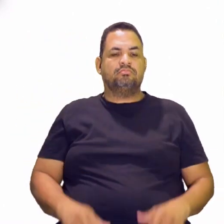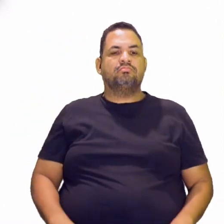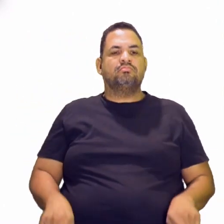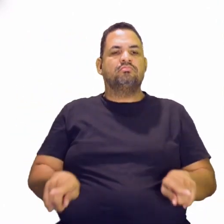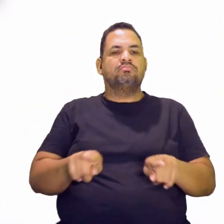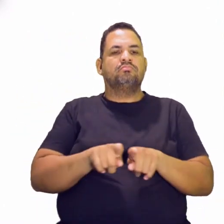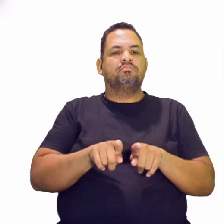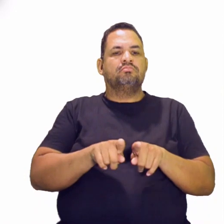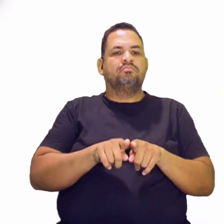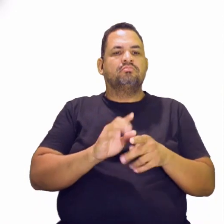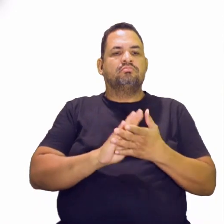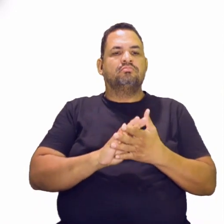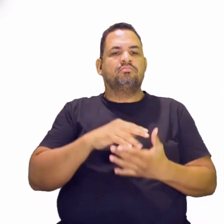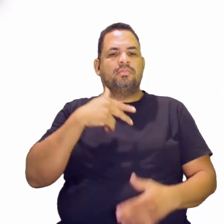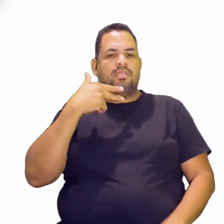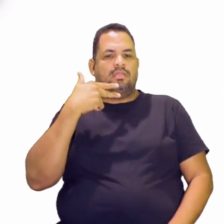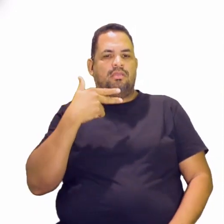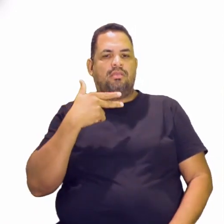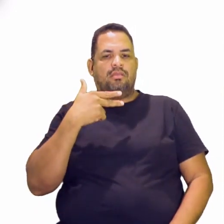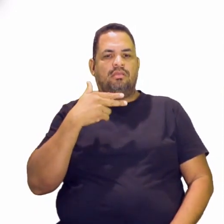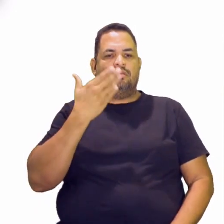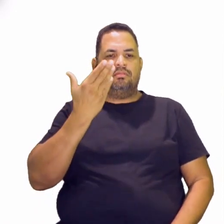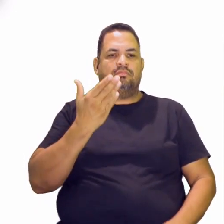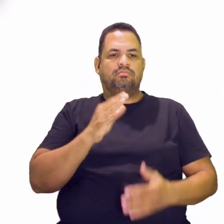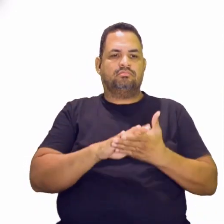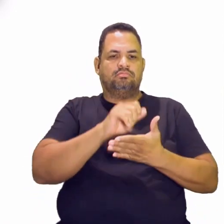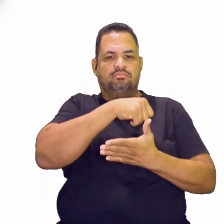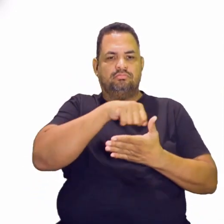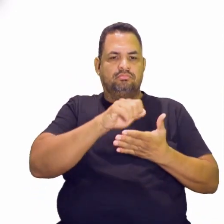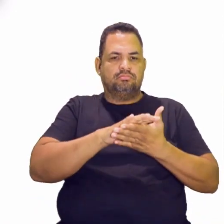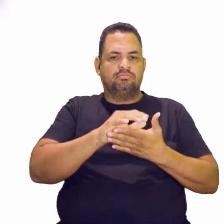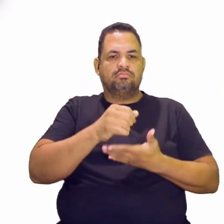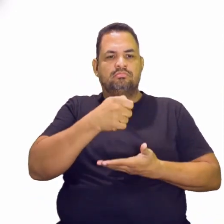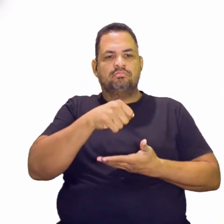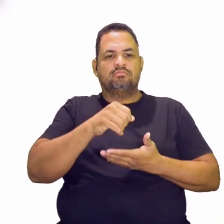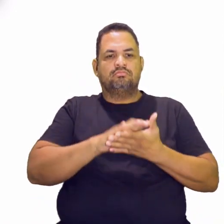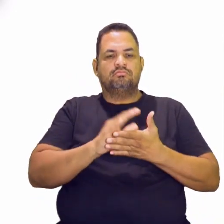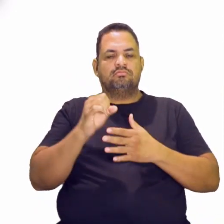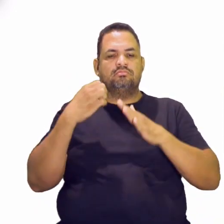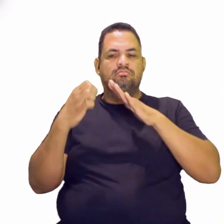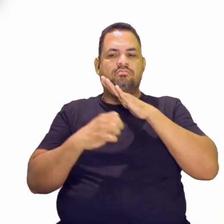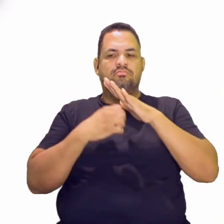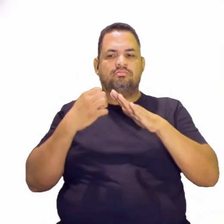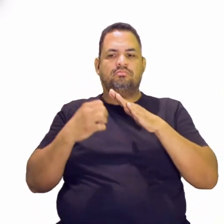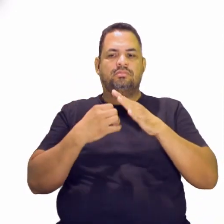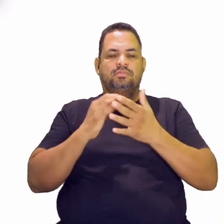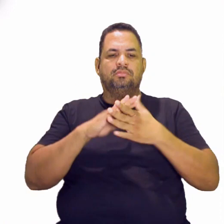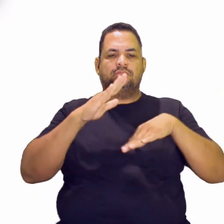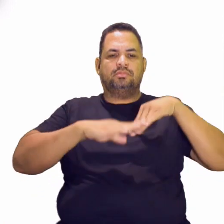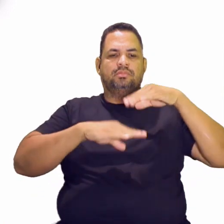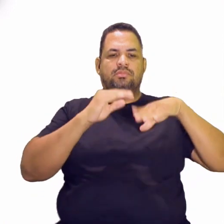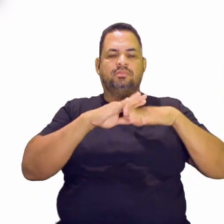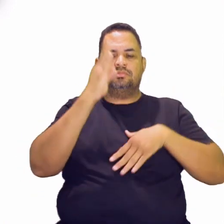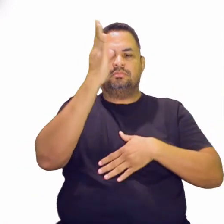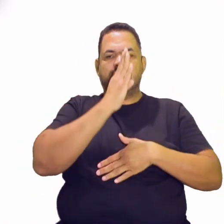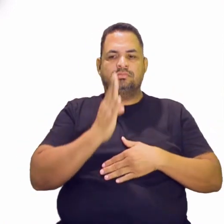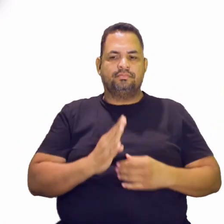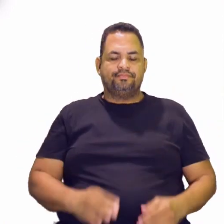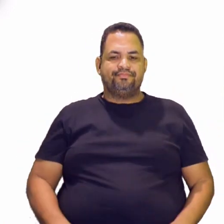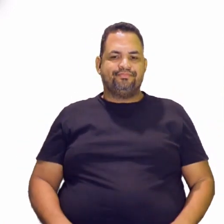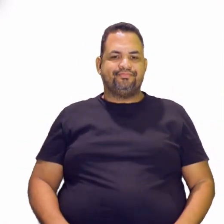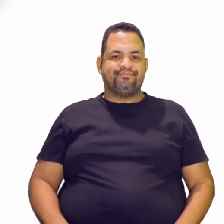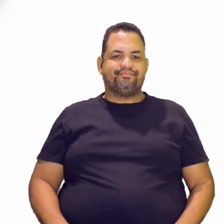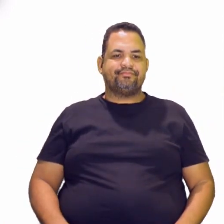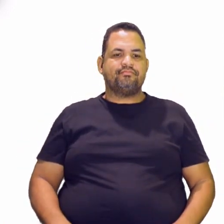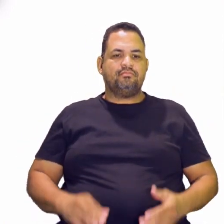é rap, compositor, escritor e empresário brasileiro. Então, ele é